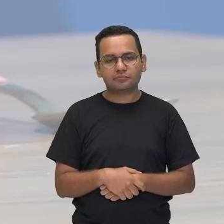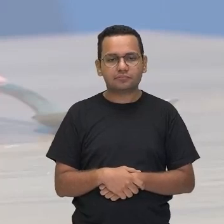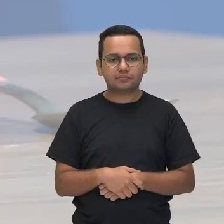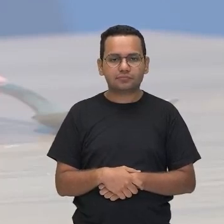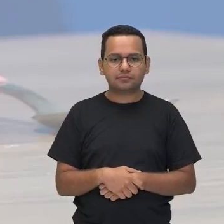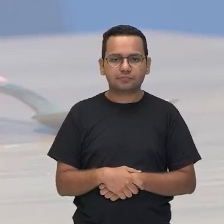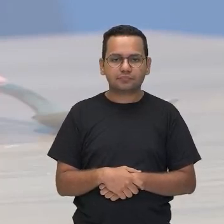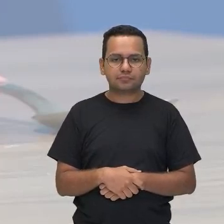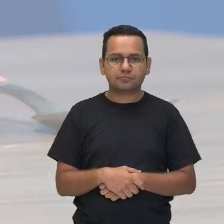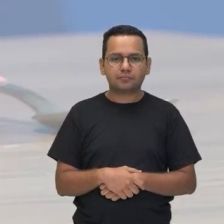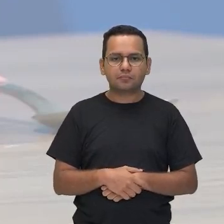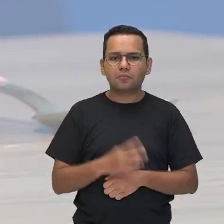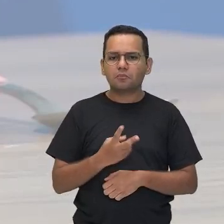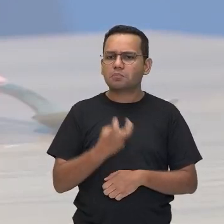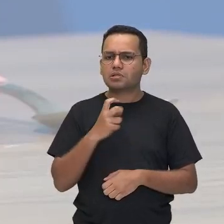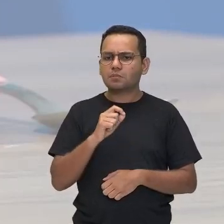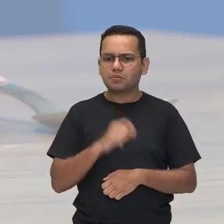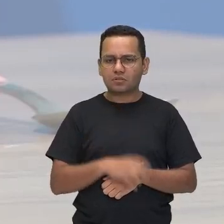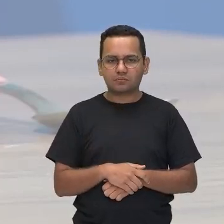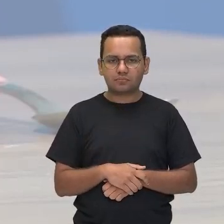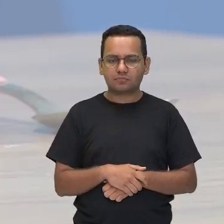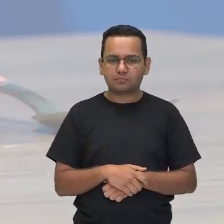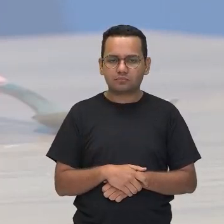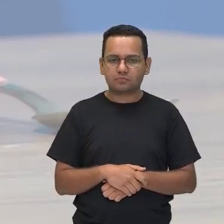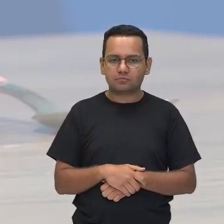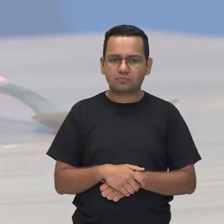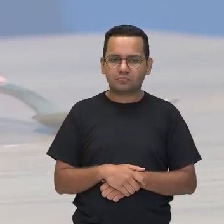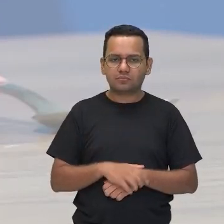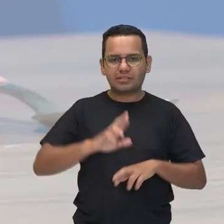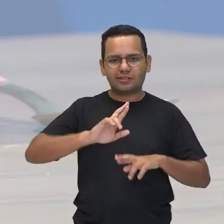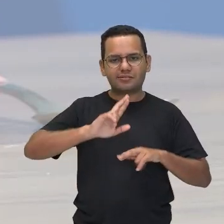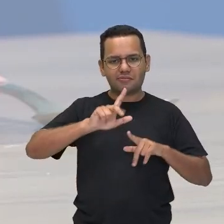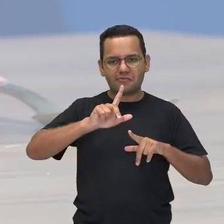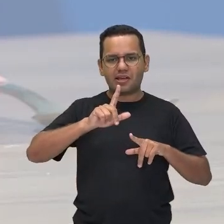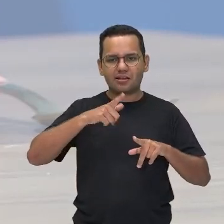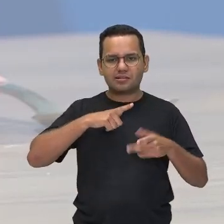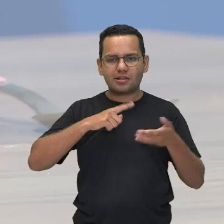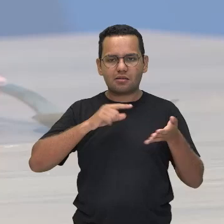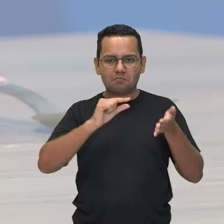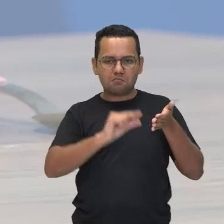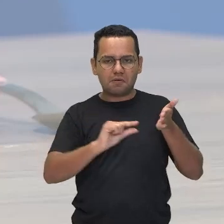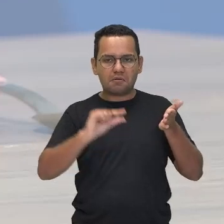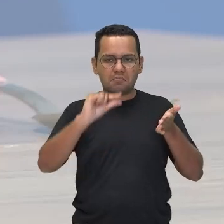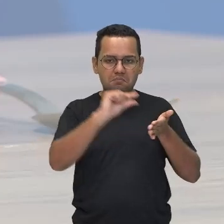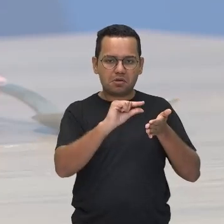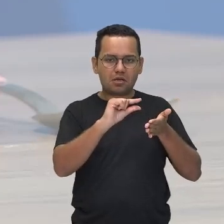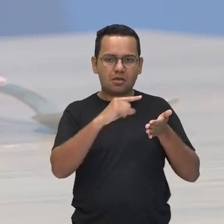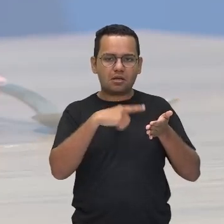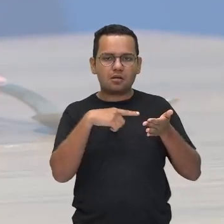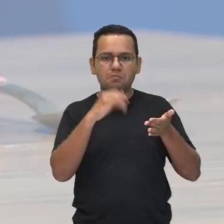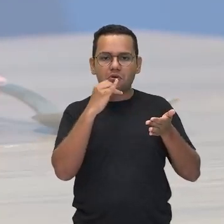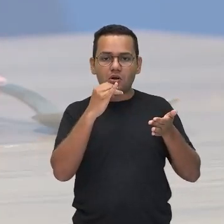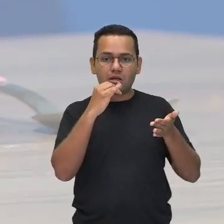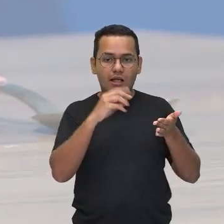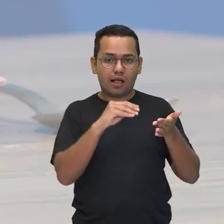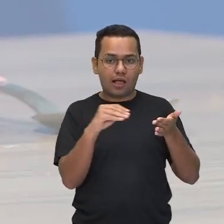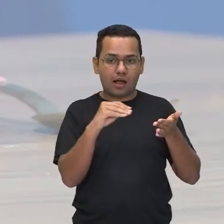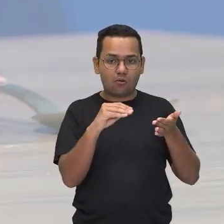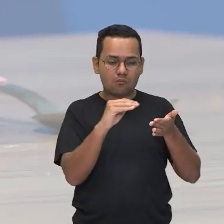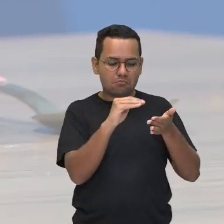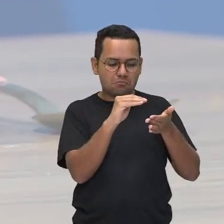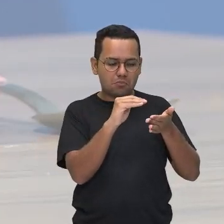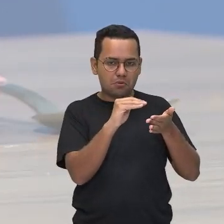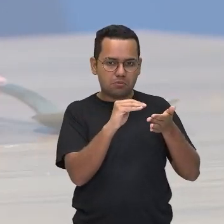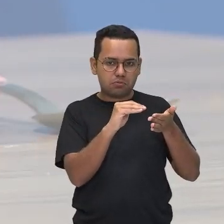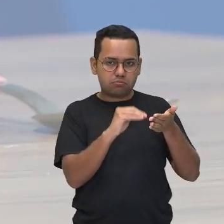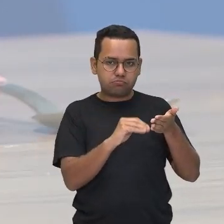decantando. E a gente consegue observar aqui que tá mais clarinho, né, justamente por conta que a terra se depositou mais no